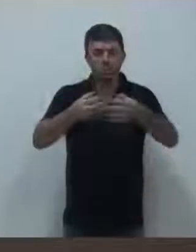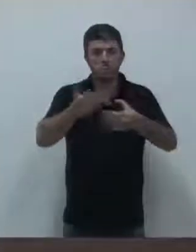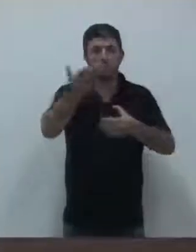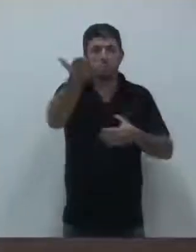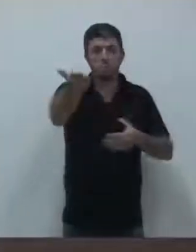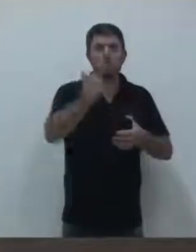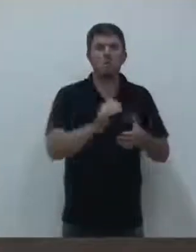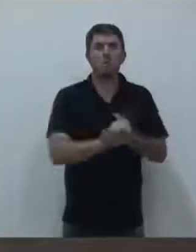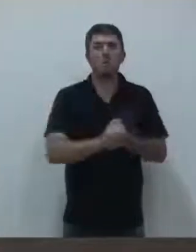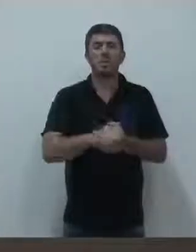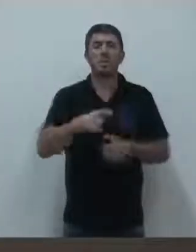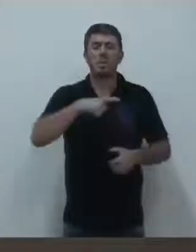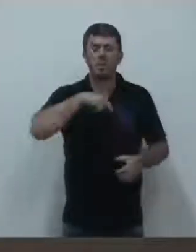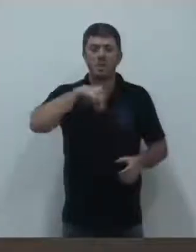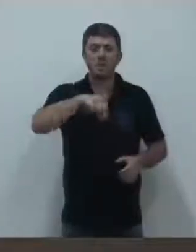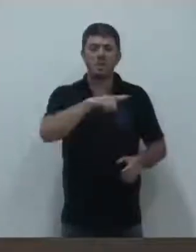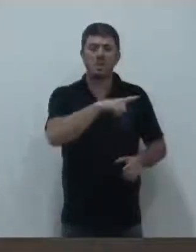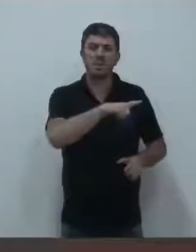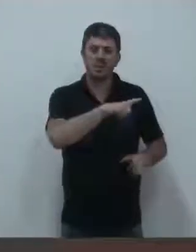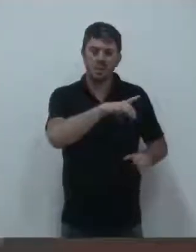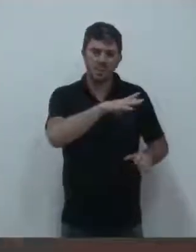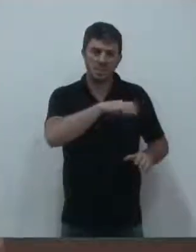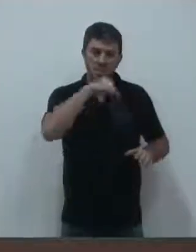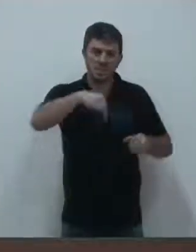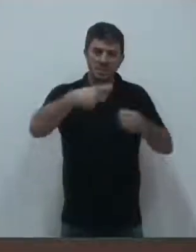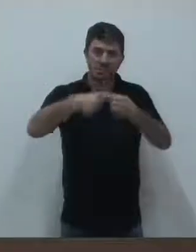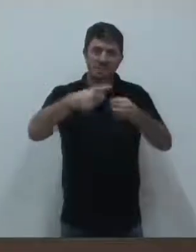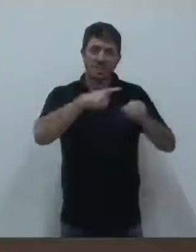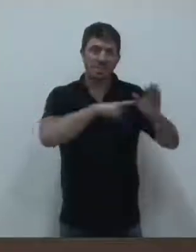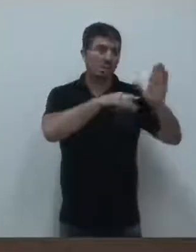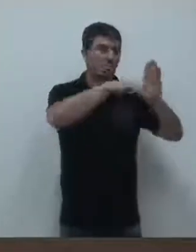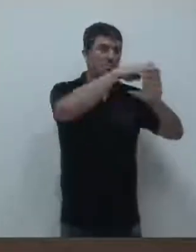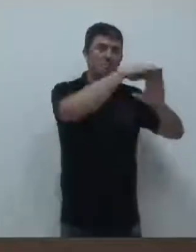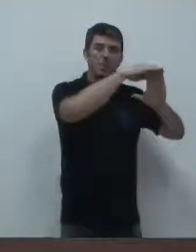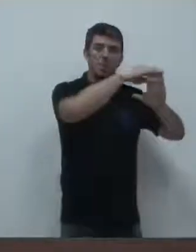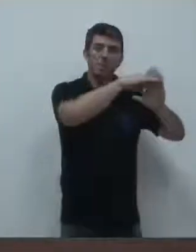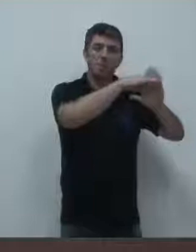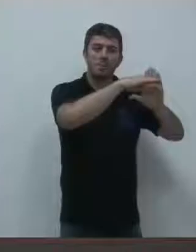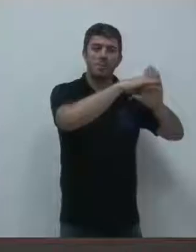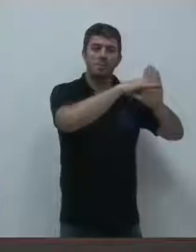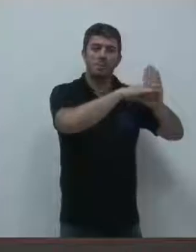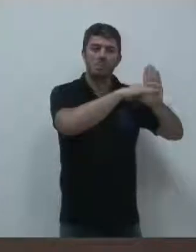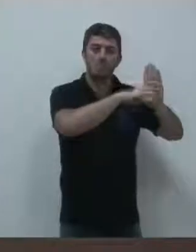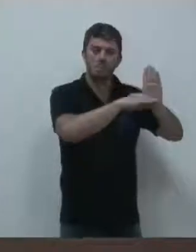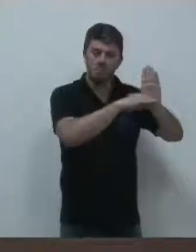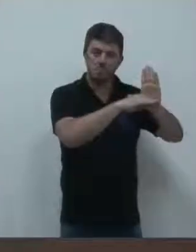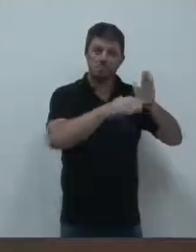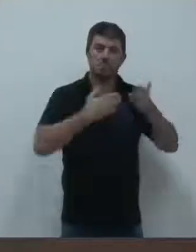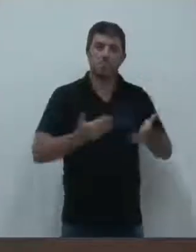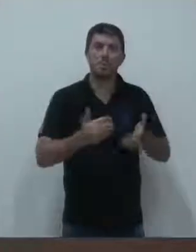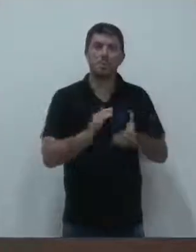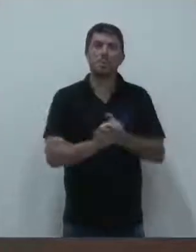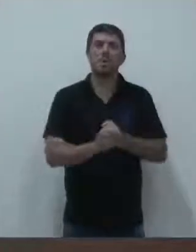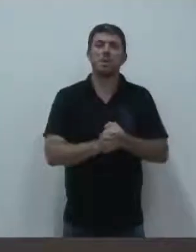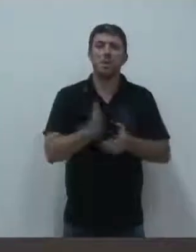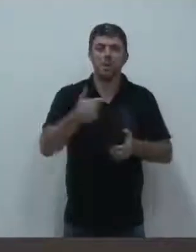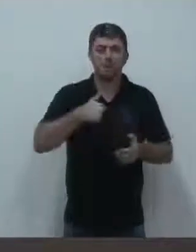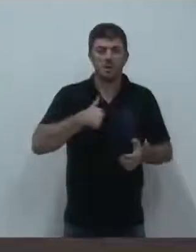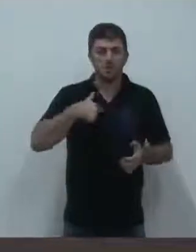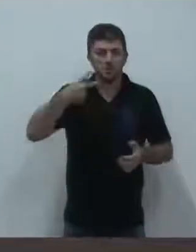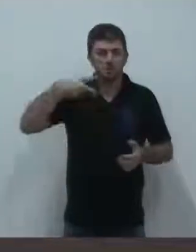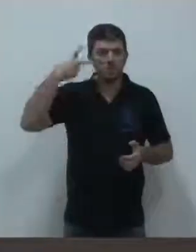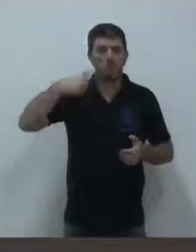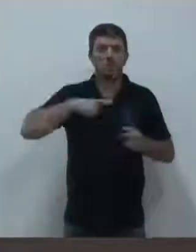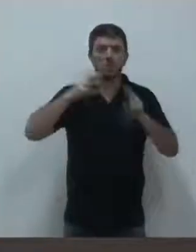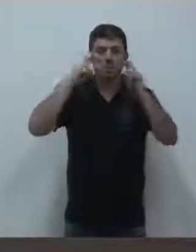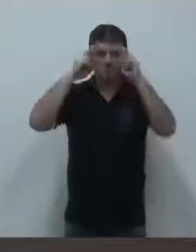tantas pautas na cidade, então a gente precisa priorizar, não é? Mas, em nenhum momento, esqueça que esse vereador respeita